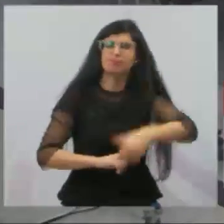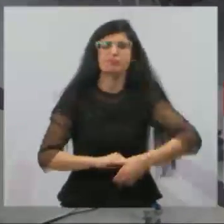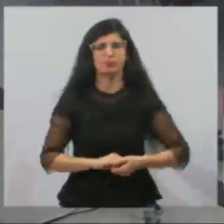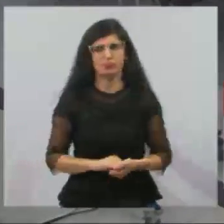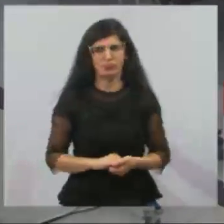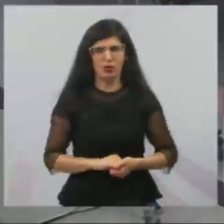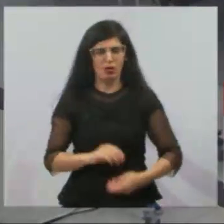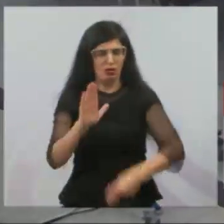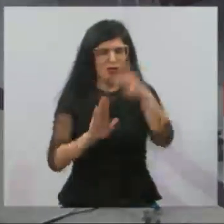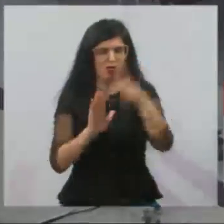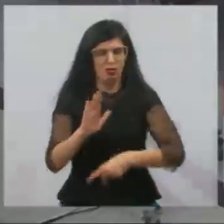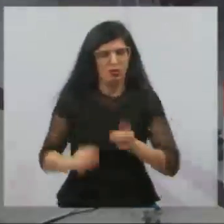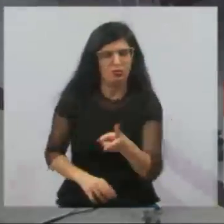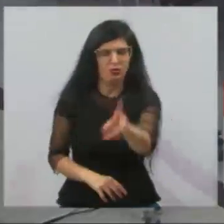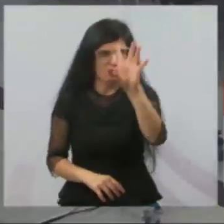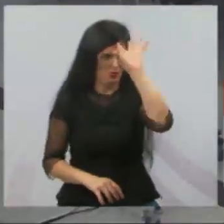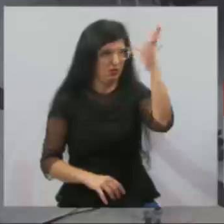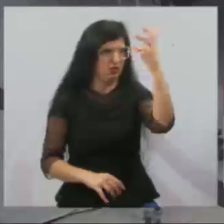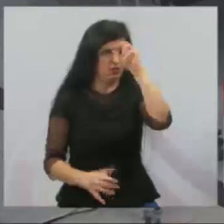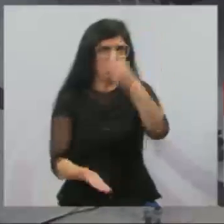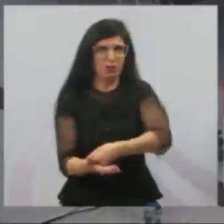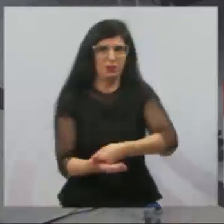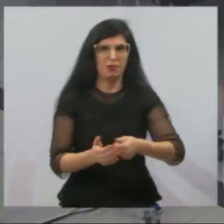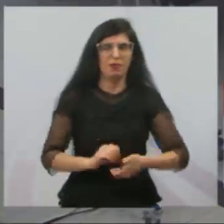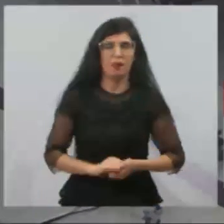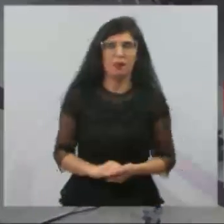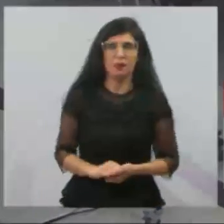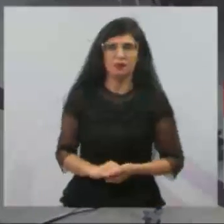O projeto continua em discussão.